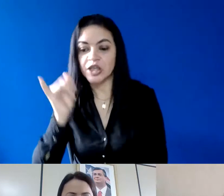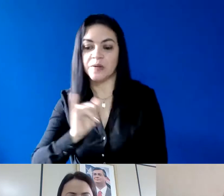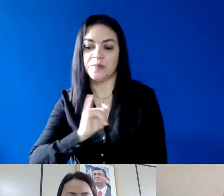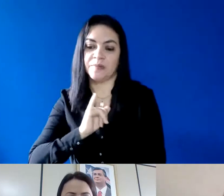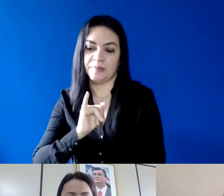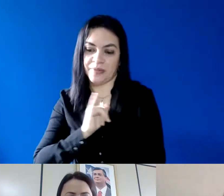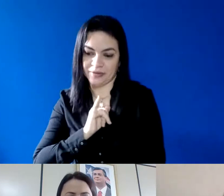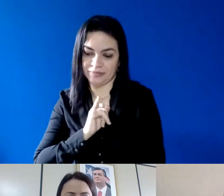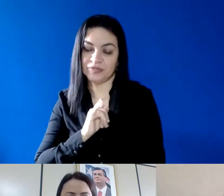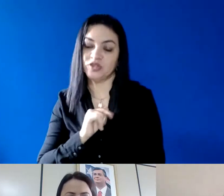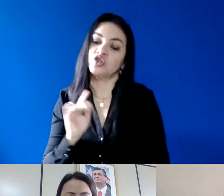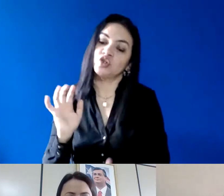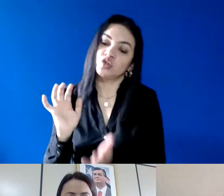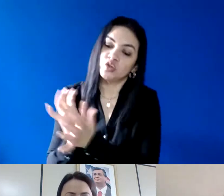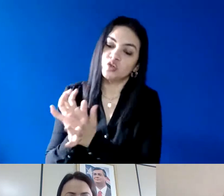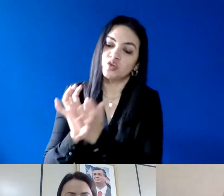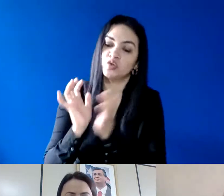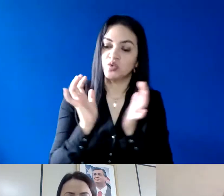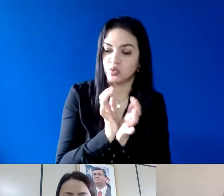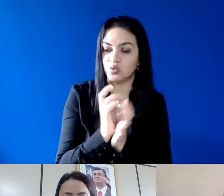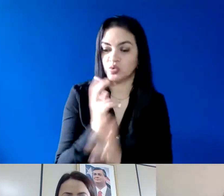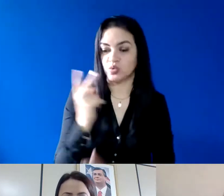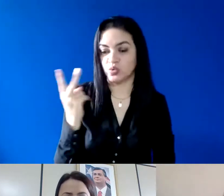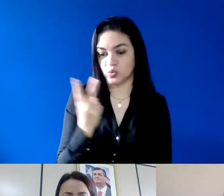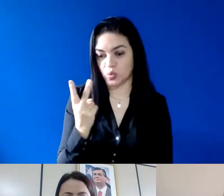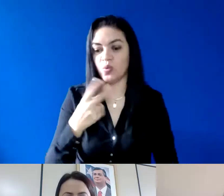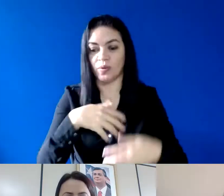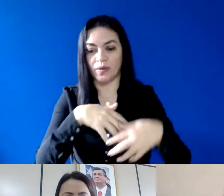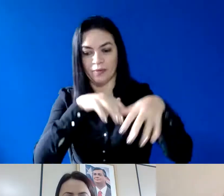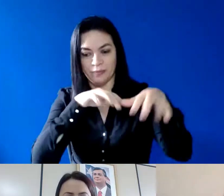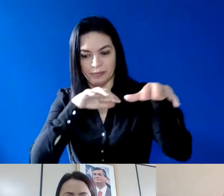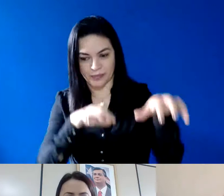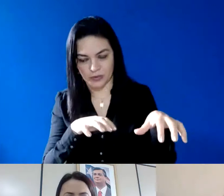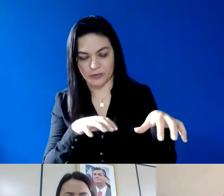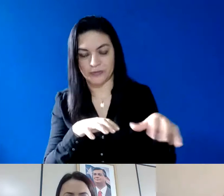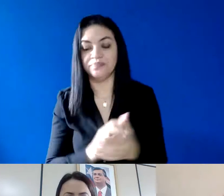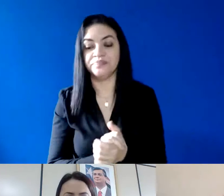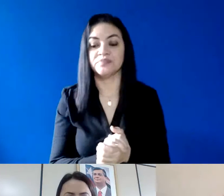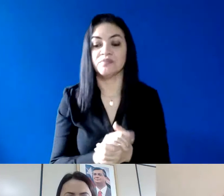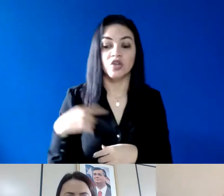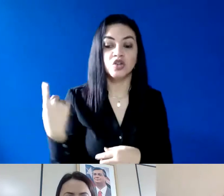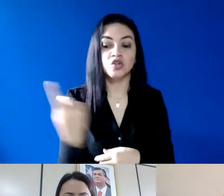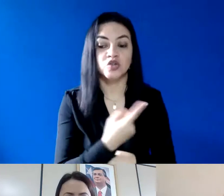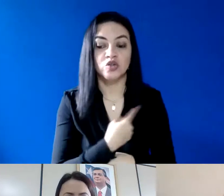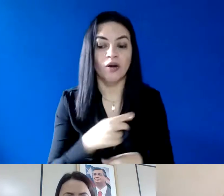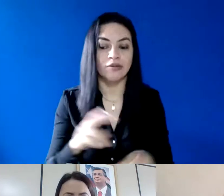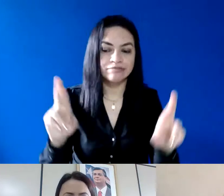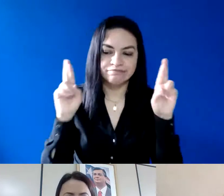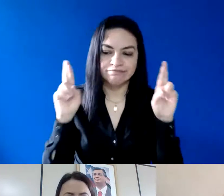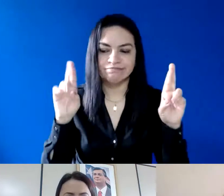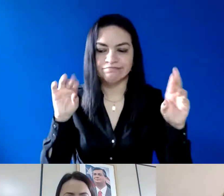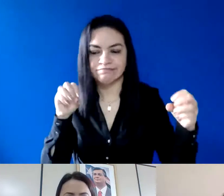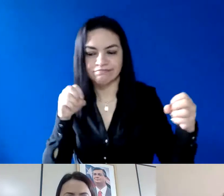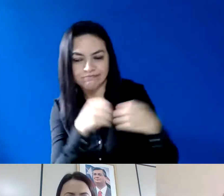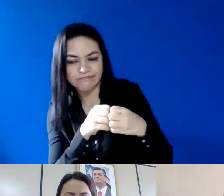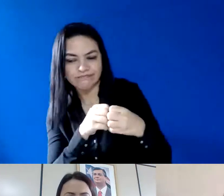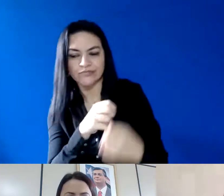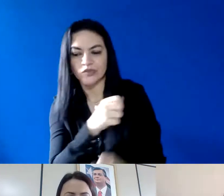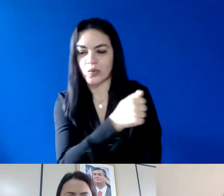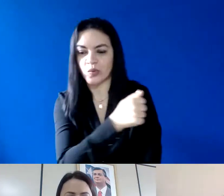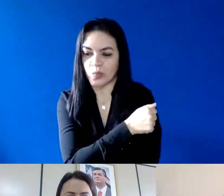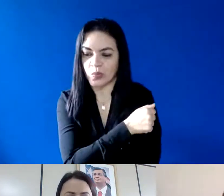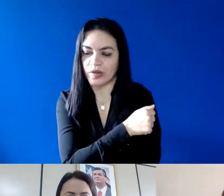2 grupos serão remoto. Nessa perspectiva de estar mais próximo do aluno,